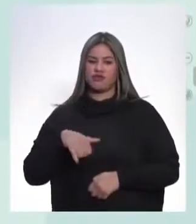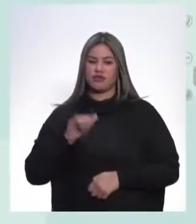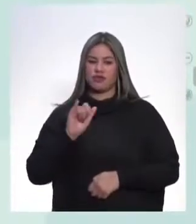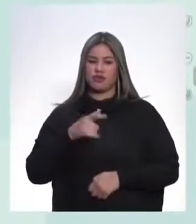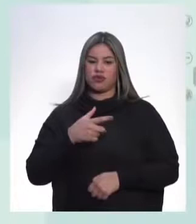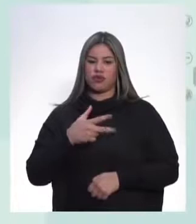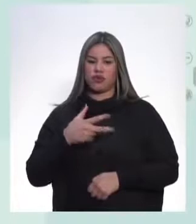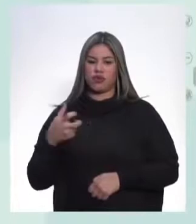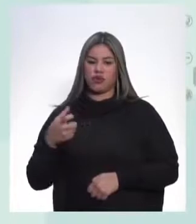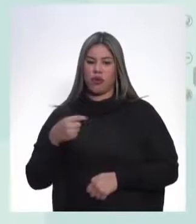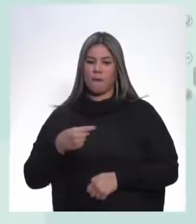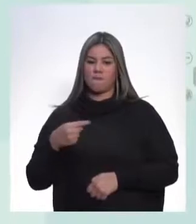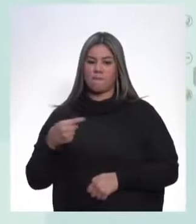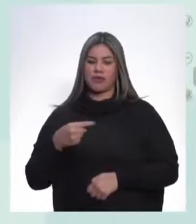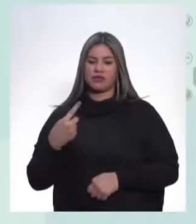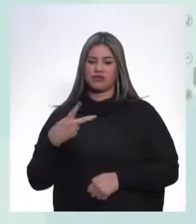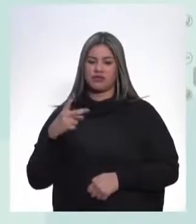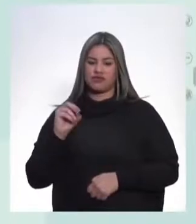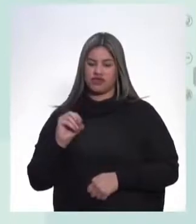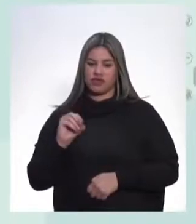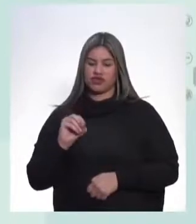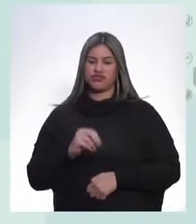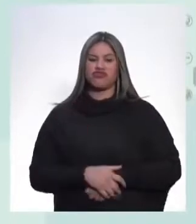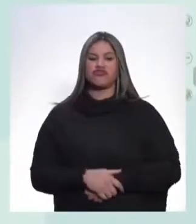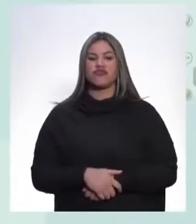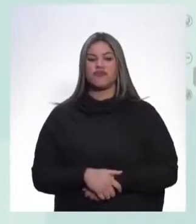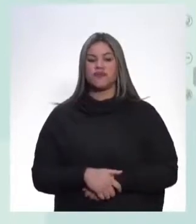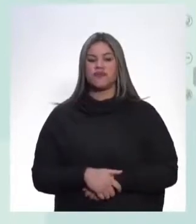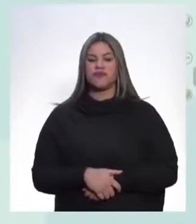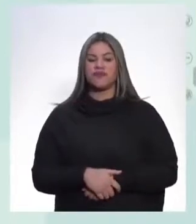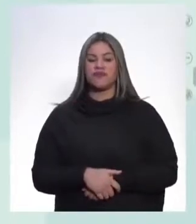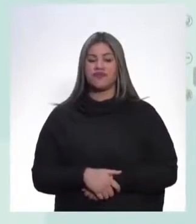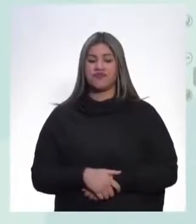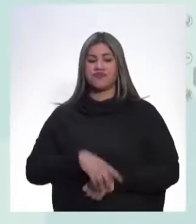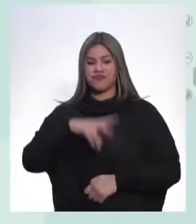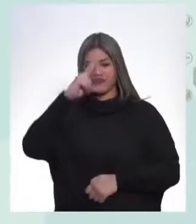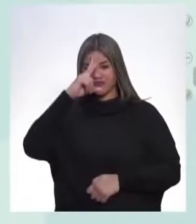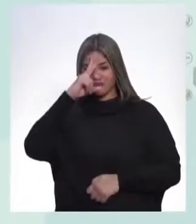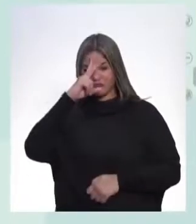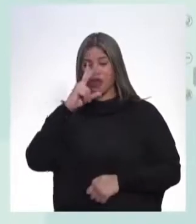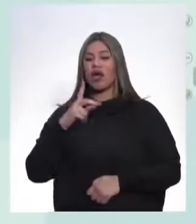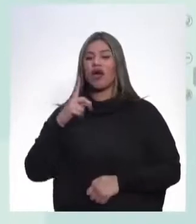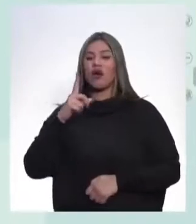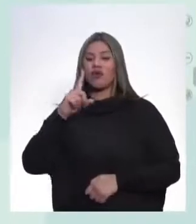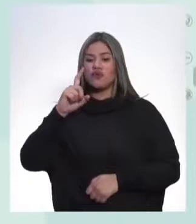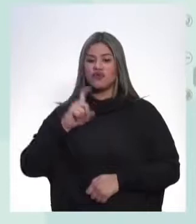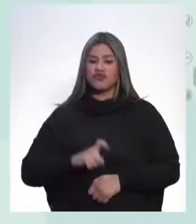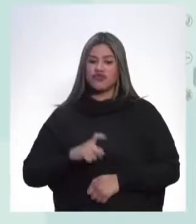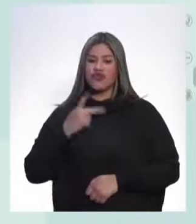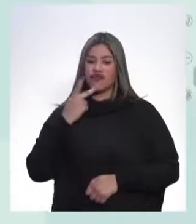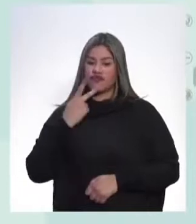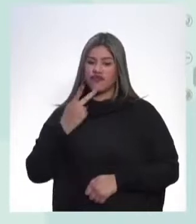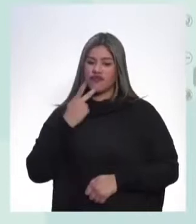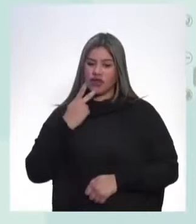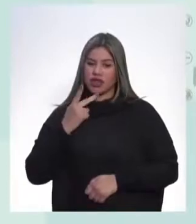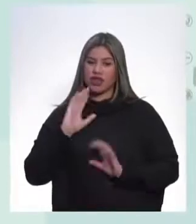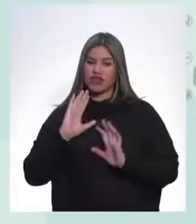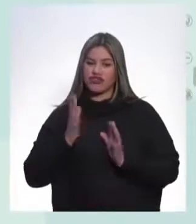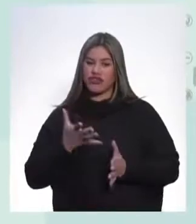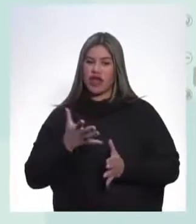igual a menos 20. No lugar de x, que eu já afirmei, eu vou substituir por